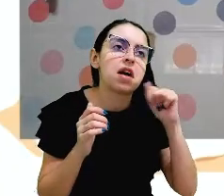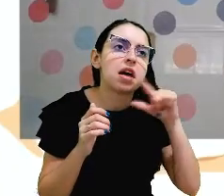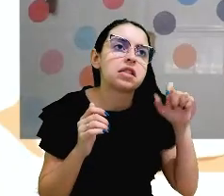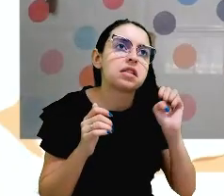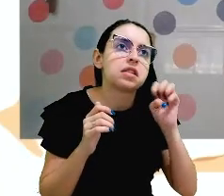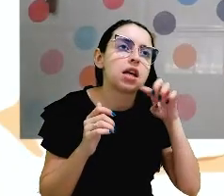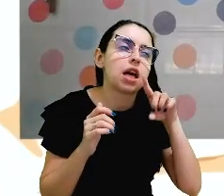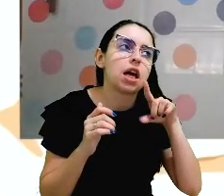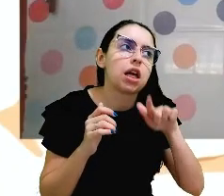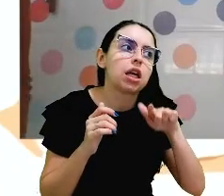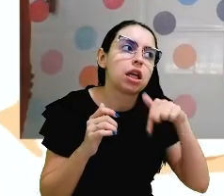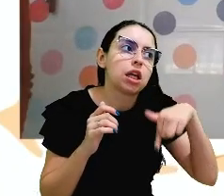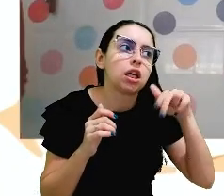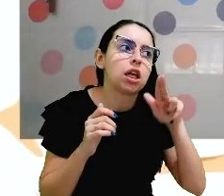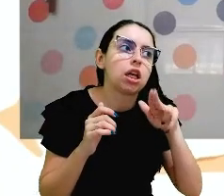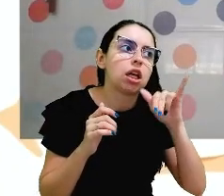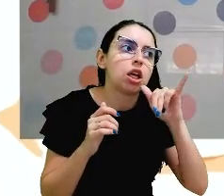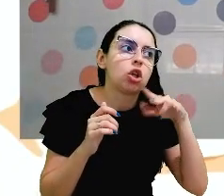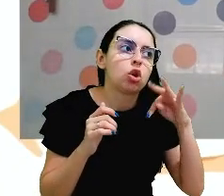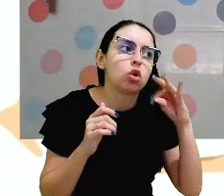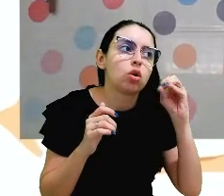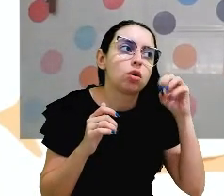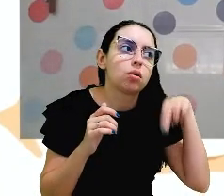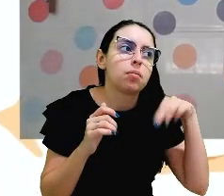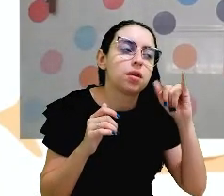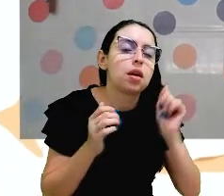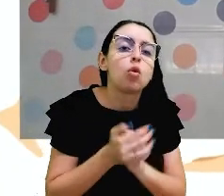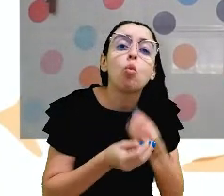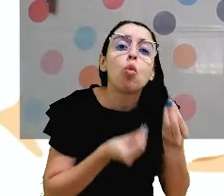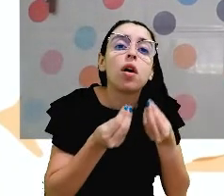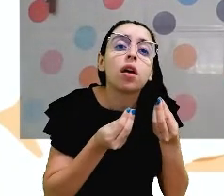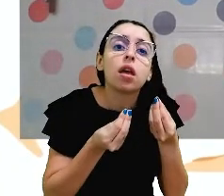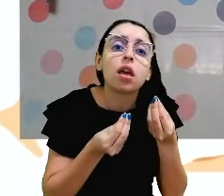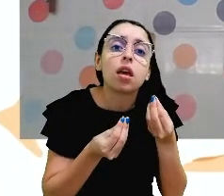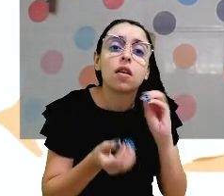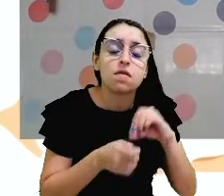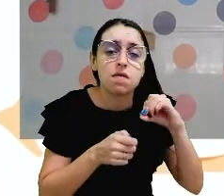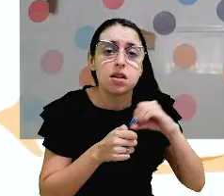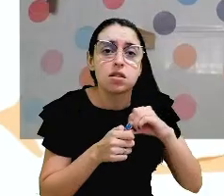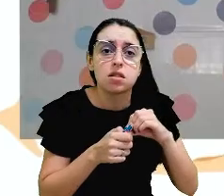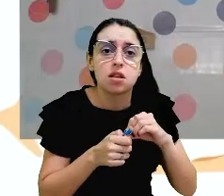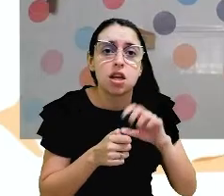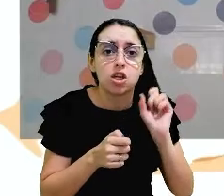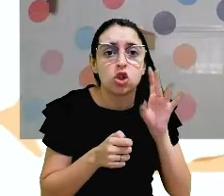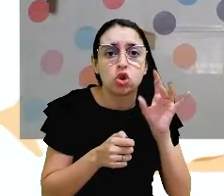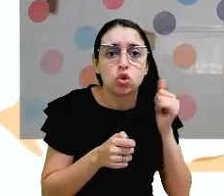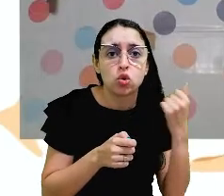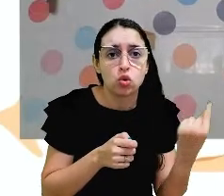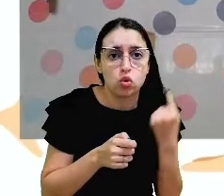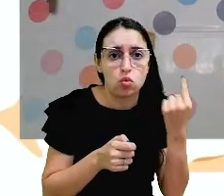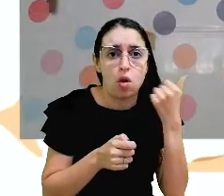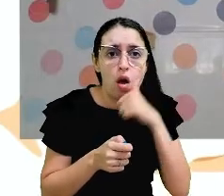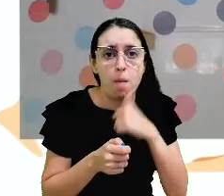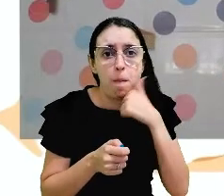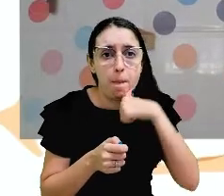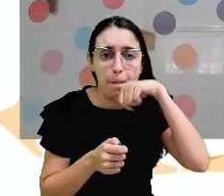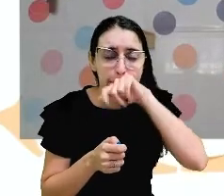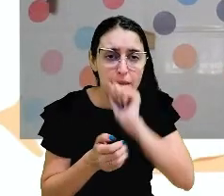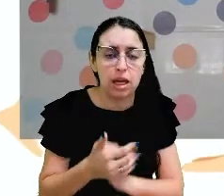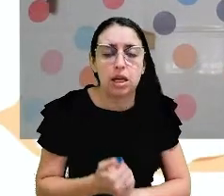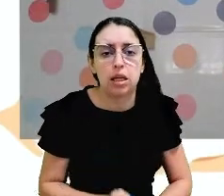ela pergunta, quando é mãe solo, o que fazer? É bem interessante essa